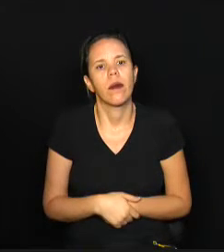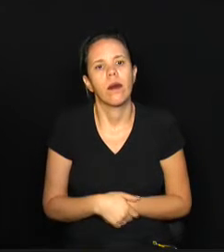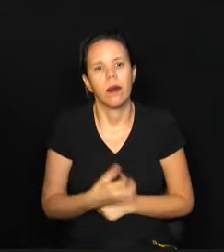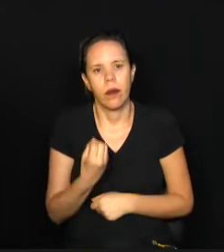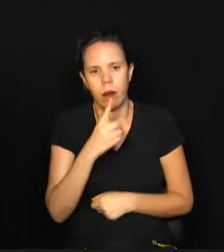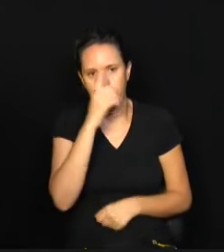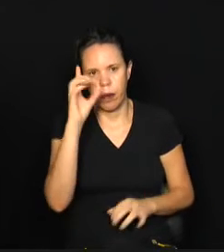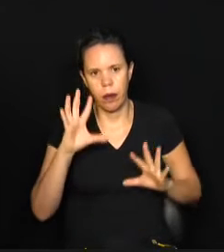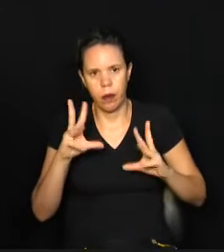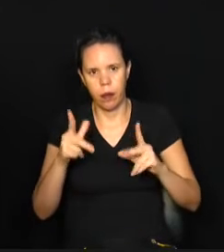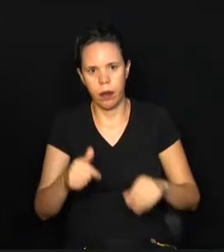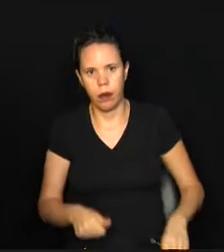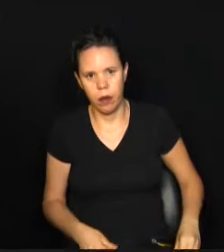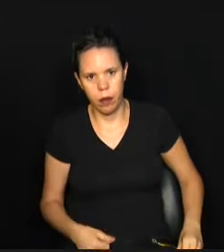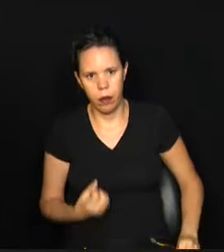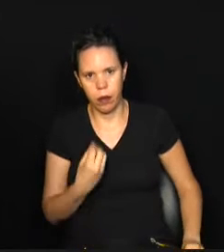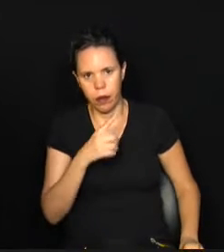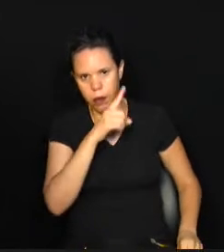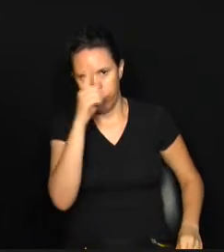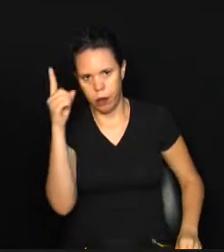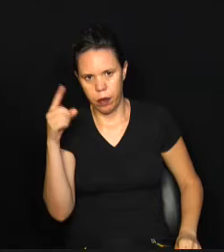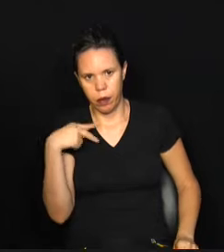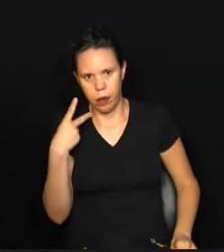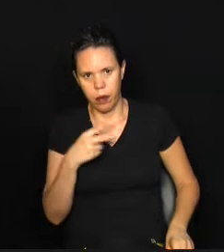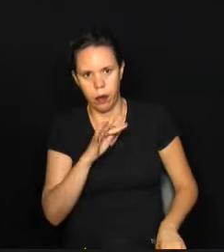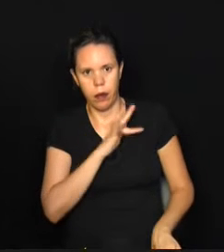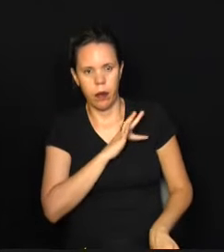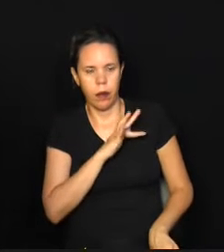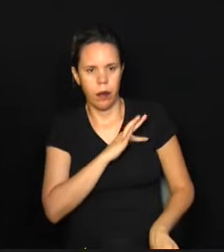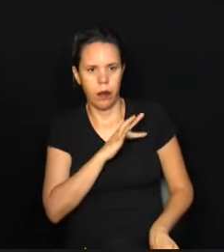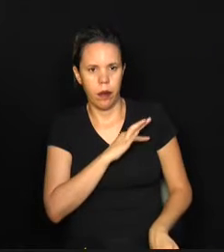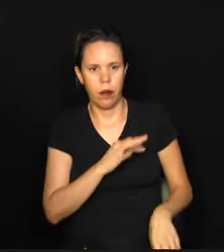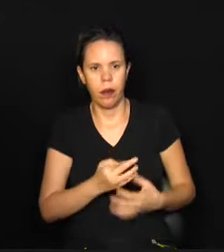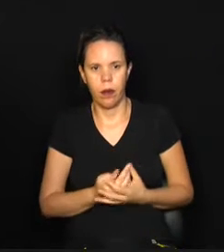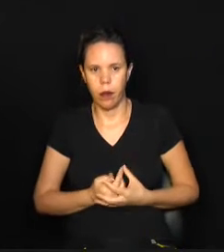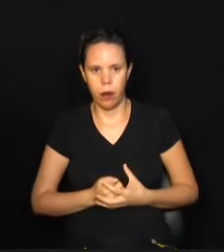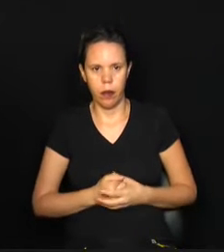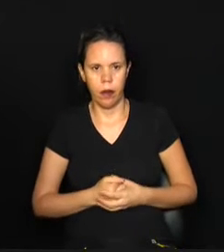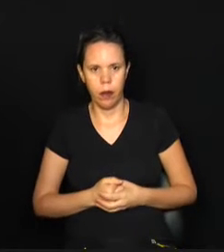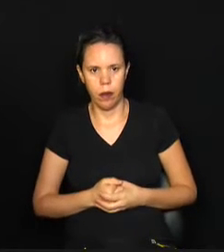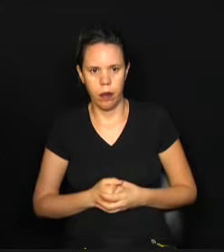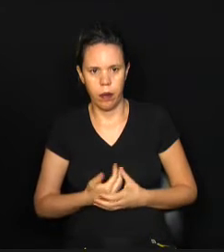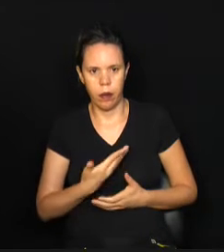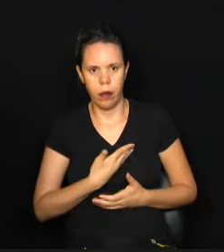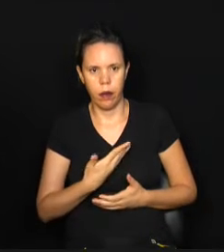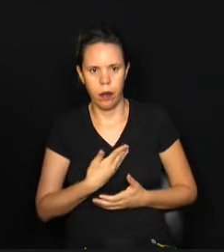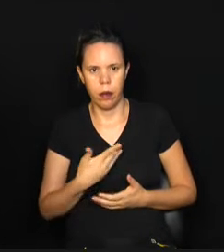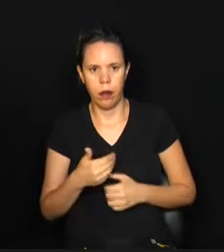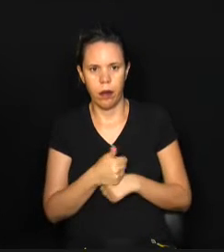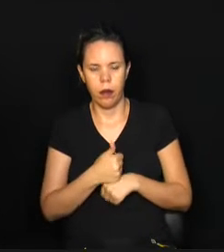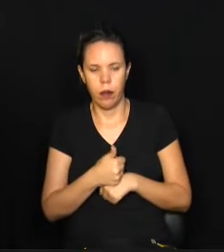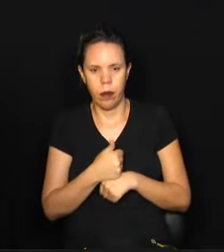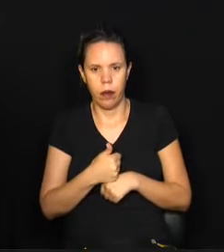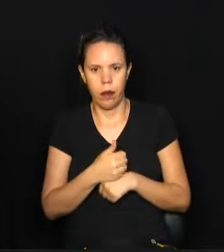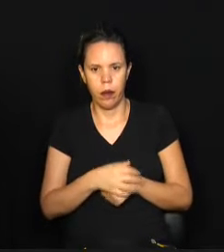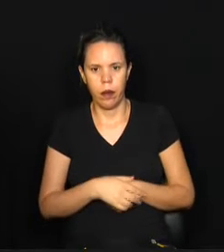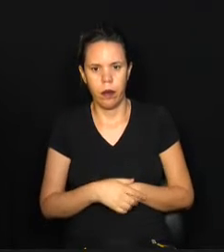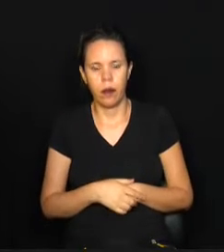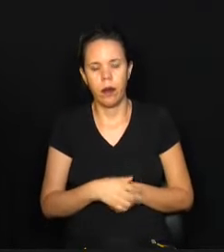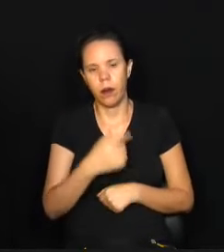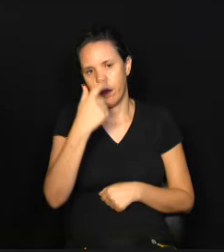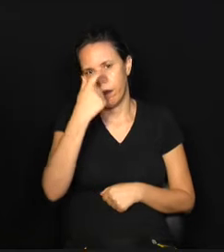Bom dia a todos, bom dia ao nobre vereador Fernando Mendes, aos colegas de profissão.